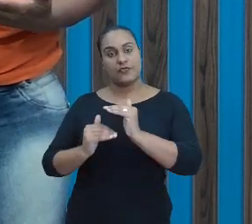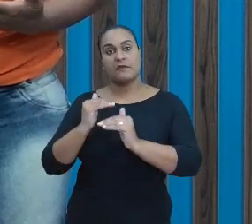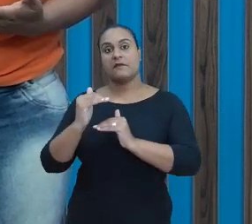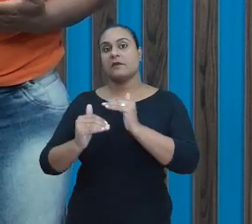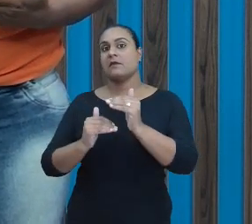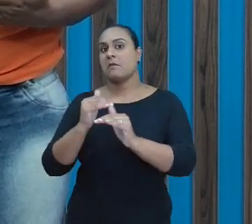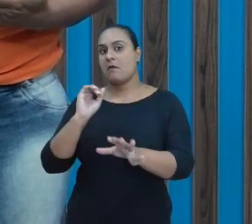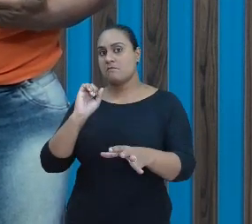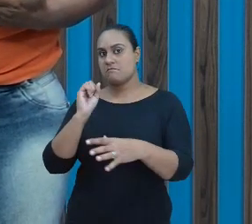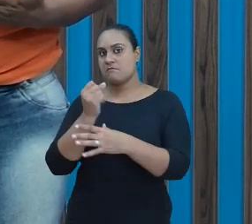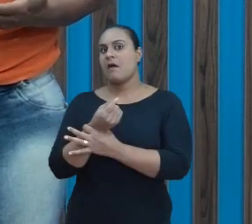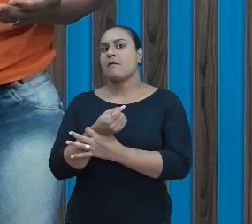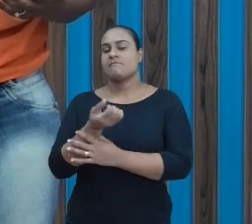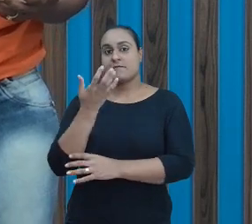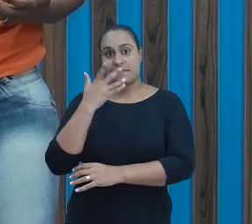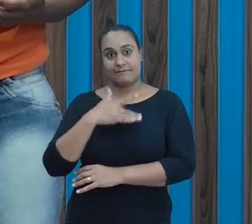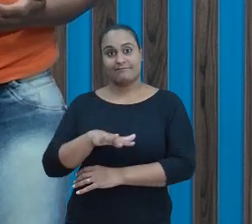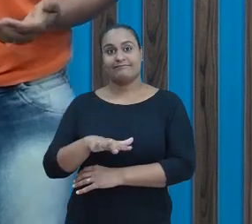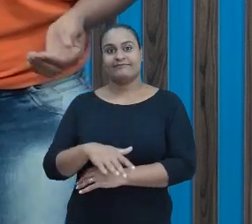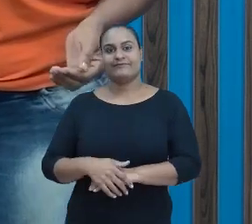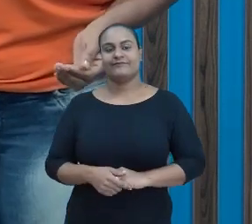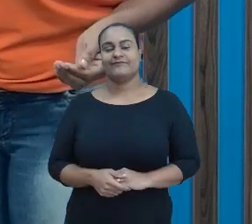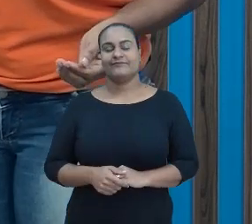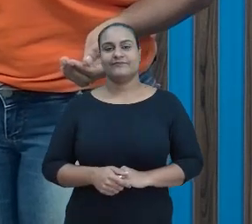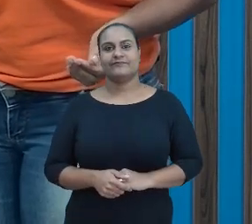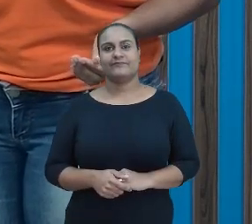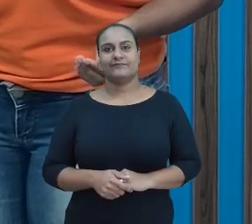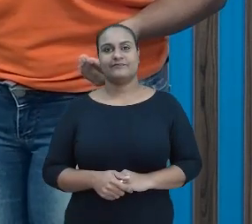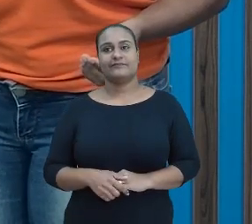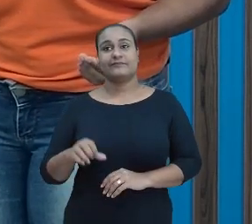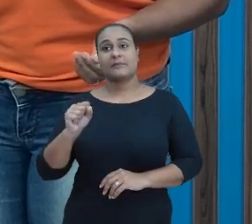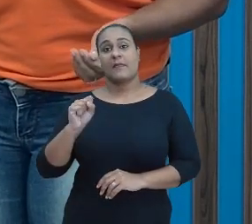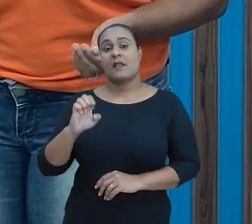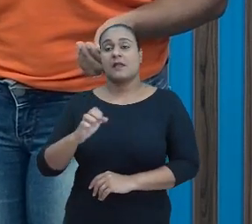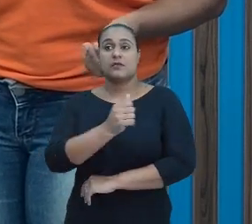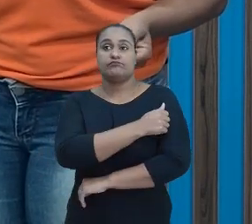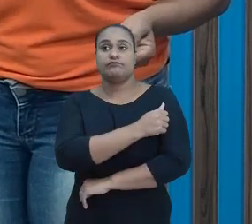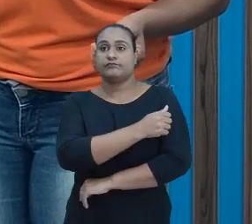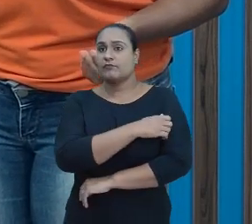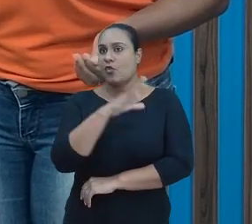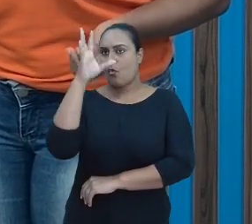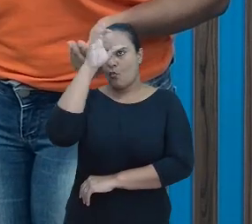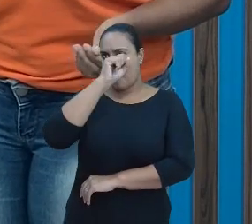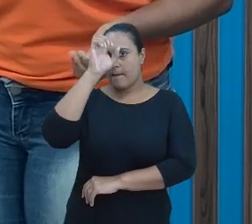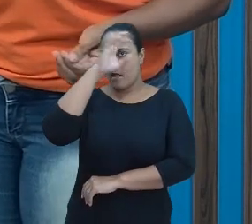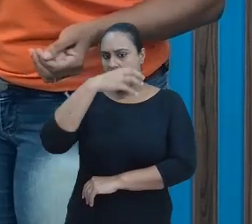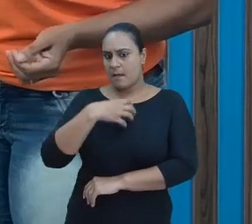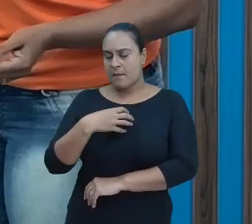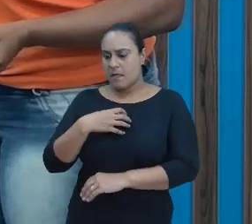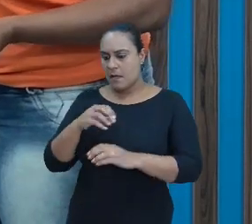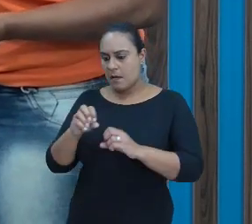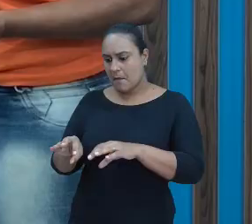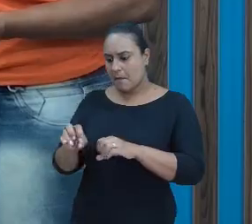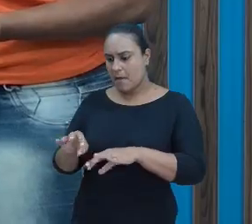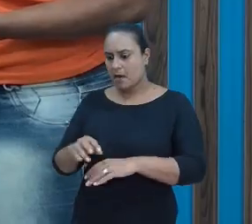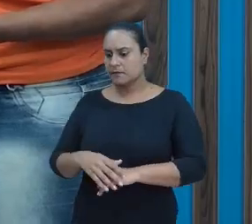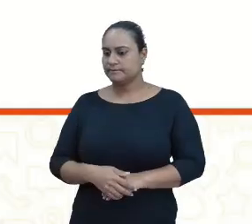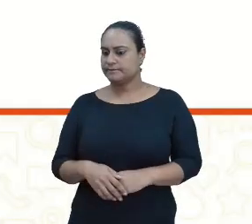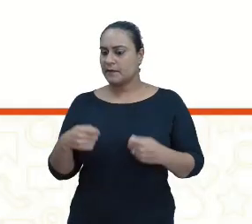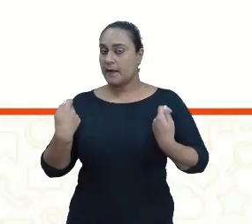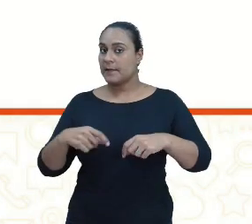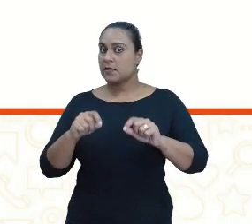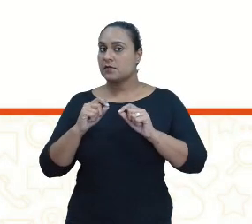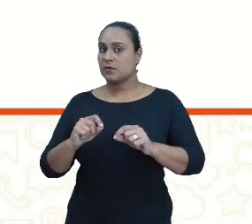será garantido para essa criança. Se o estudante não aprende de maneira que ensinamos,